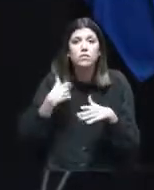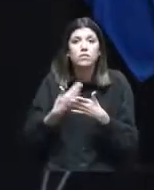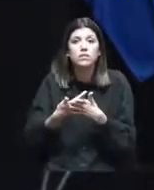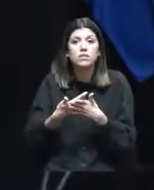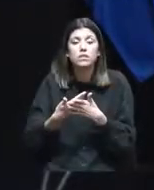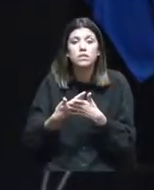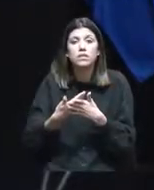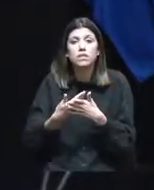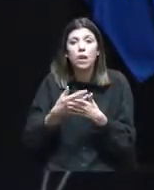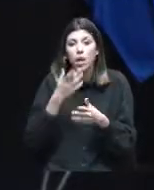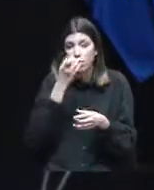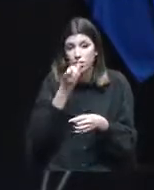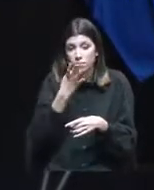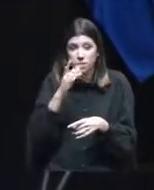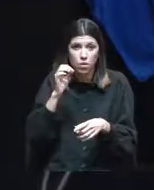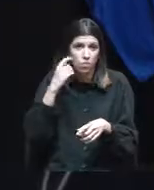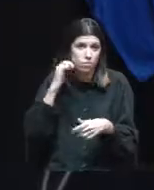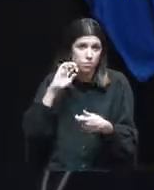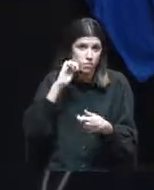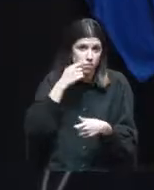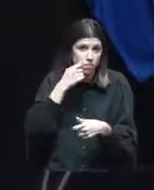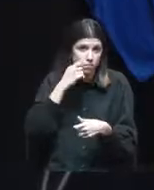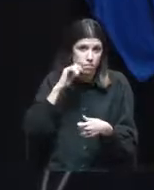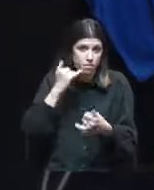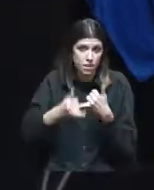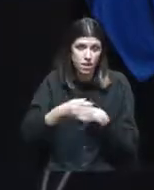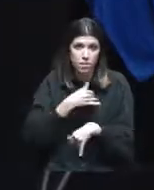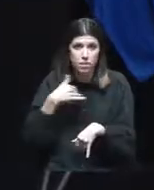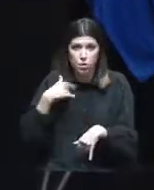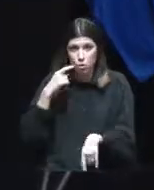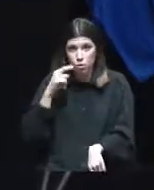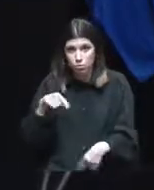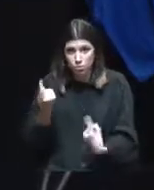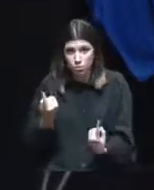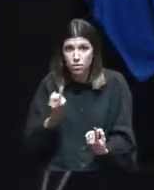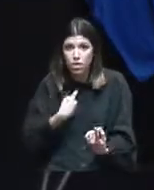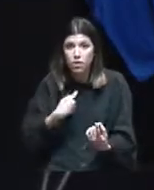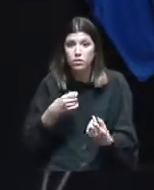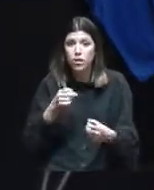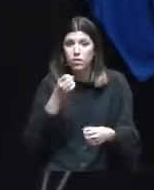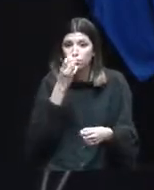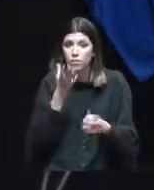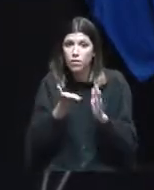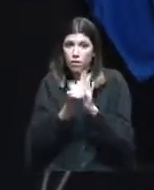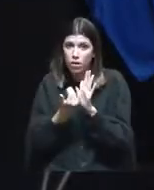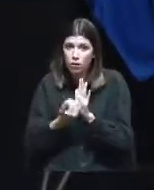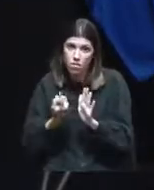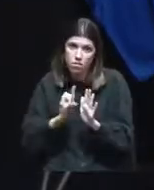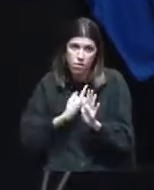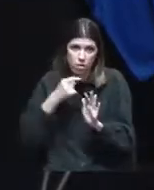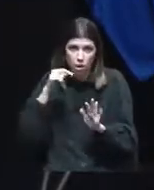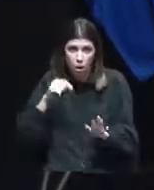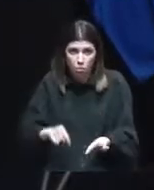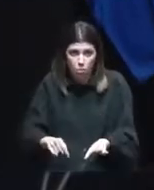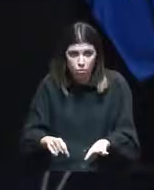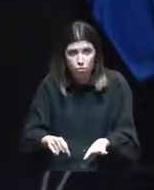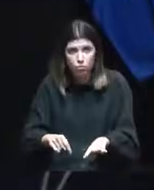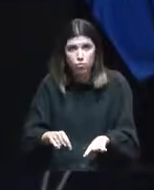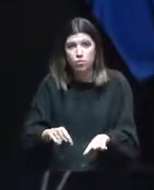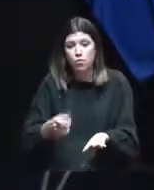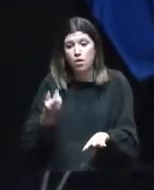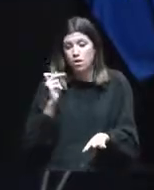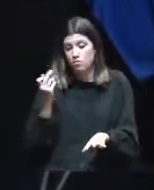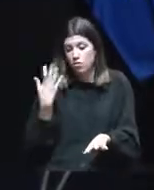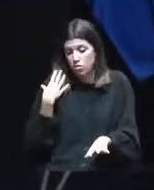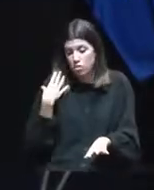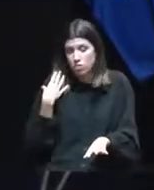saúde pública e para o ambiente, pelo que os processos de descontaminação devem ser rigorosamente cumpridos. Nos últimos